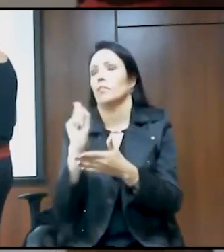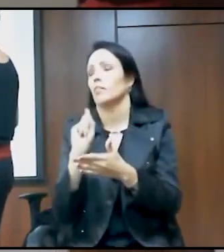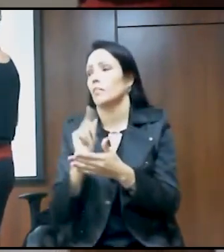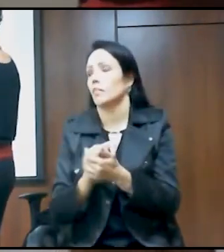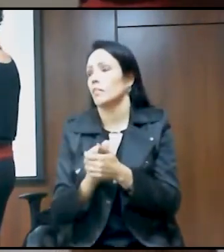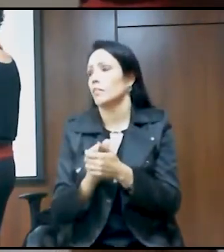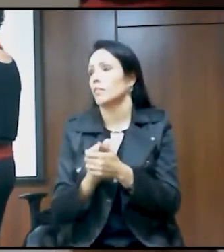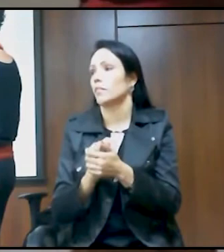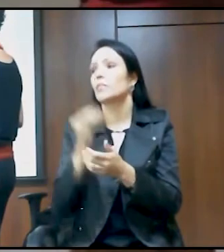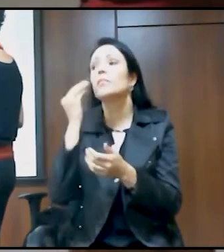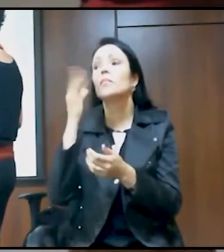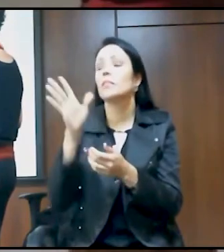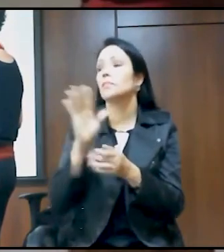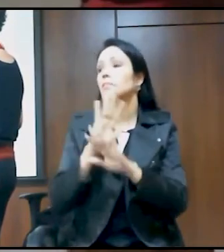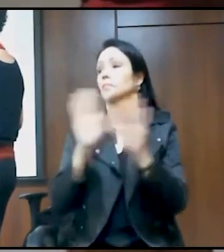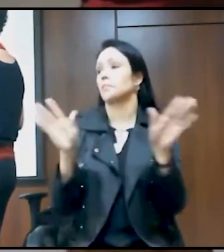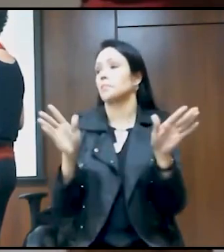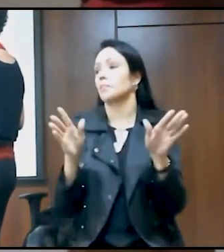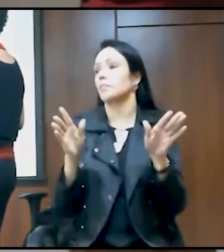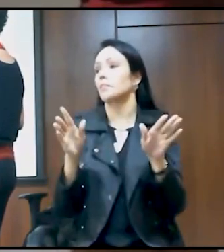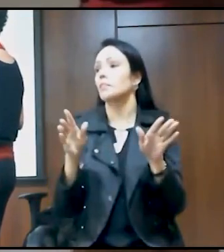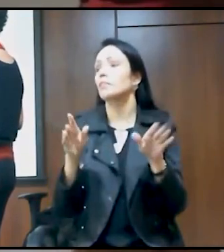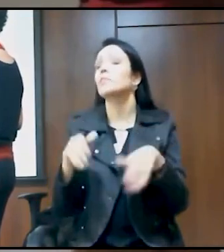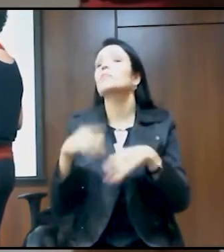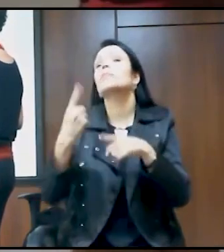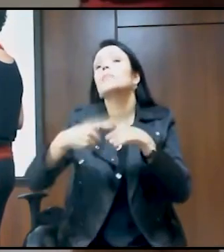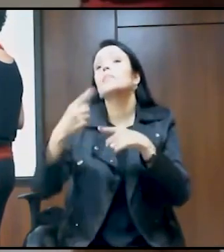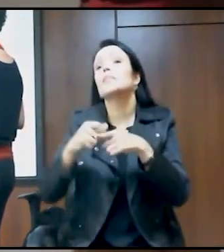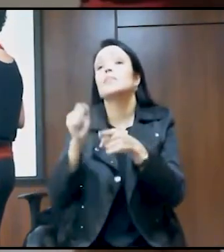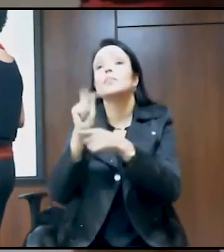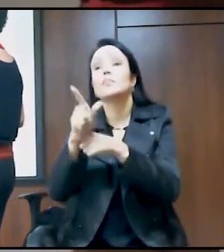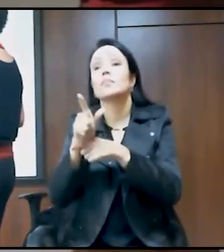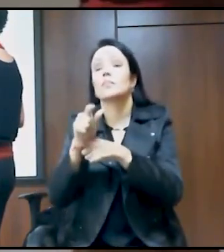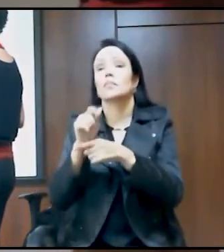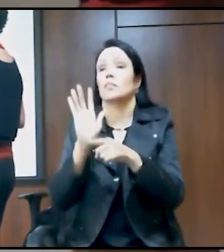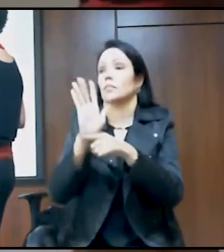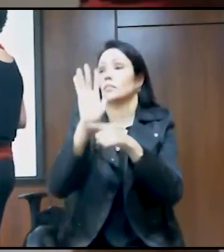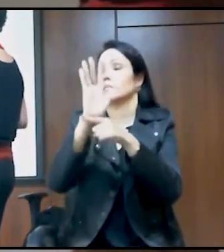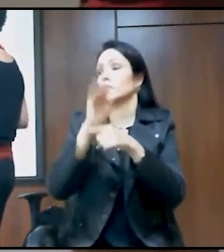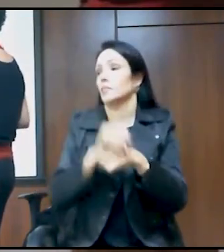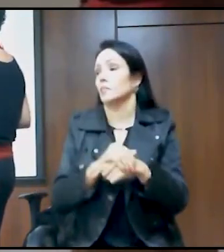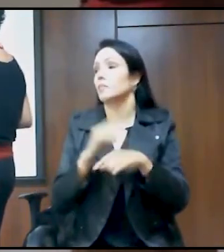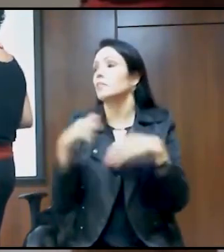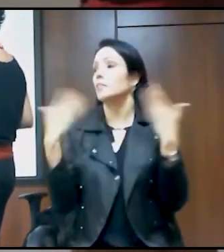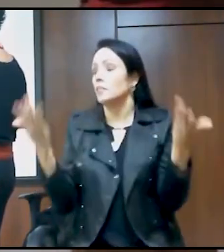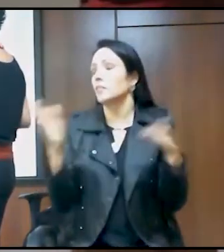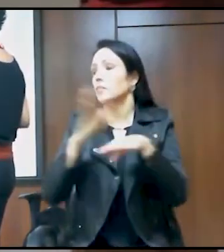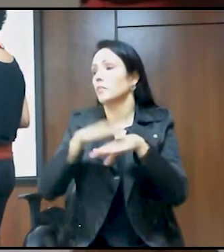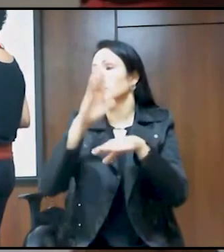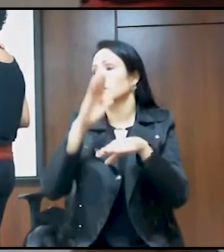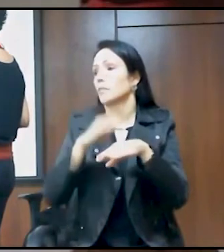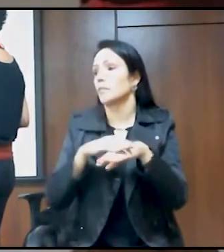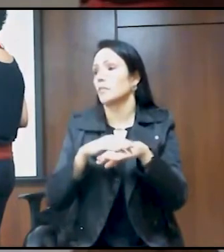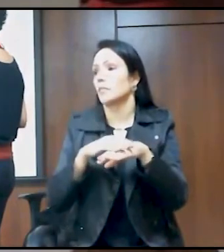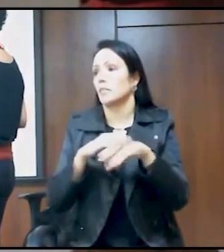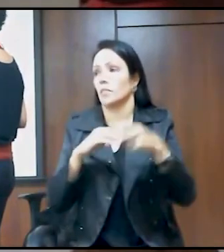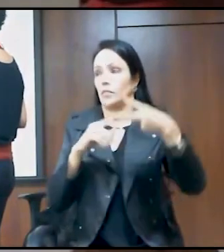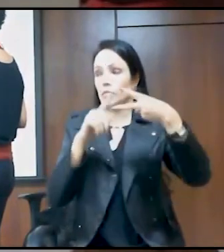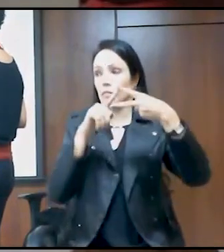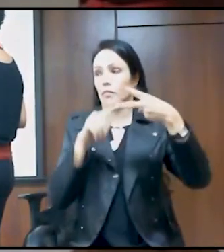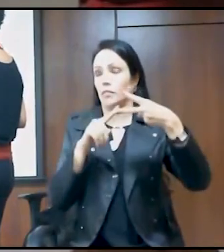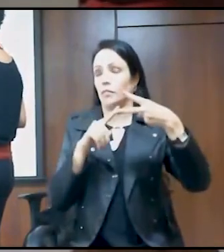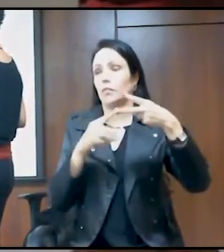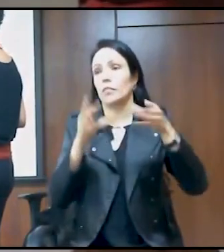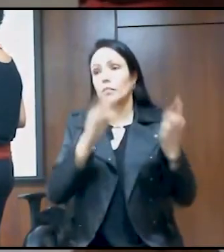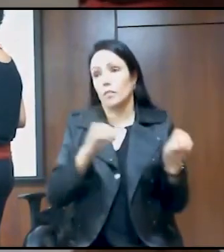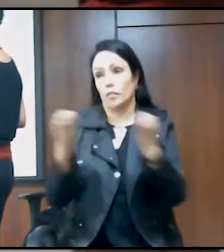para mostrar para vocês que as pessoas, quais são os motivos do ingresso do auxílio aluguel. A grande maioria, que são essas duas aqui, é